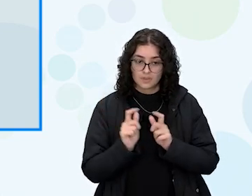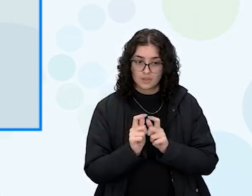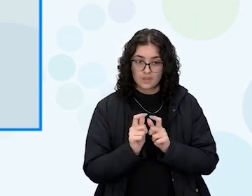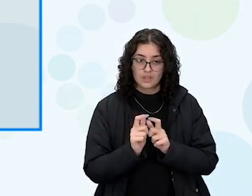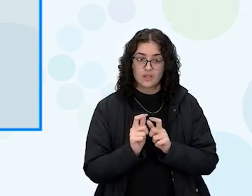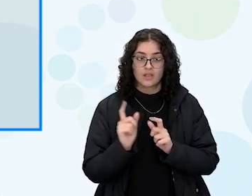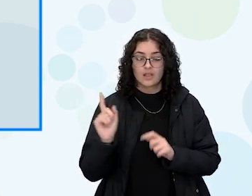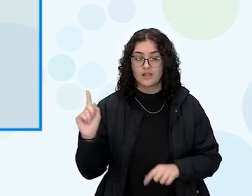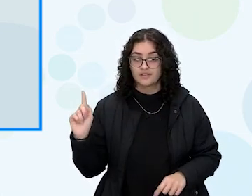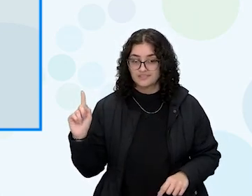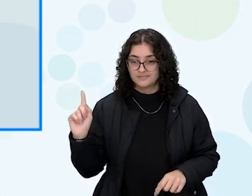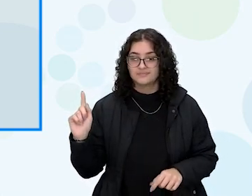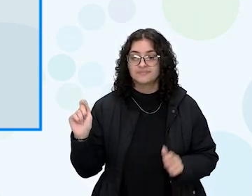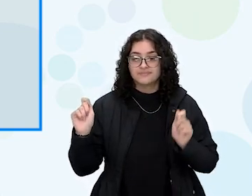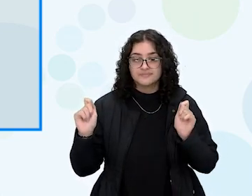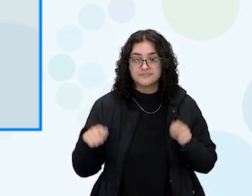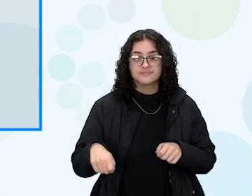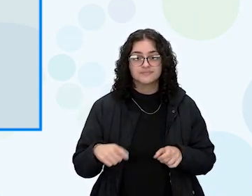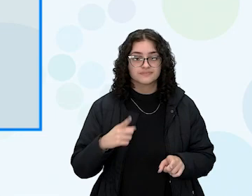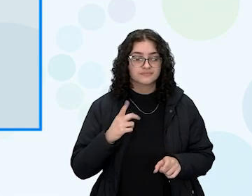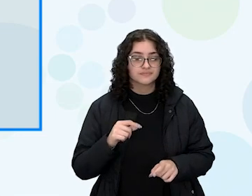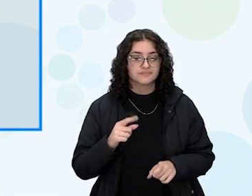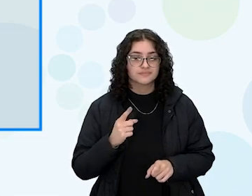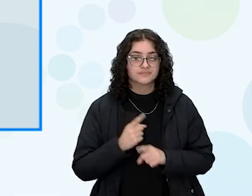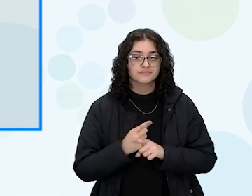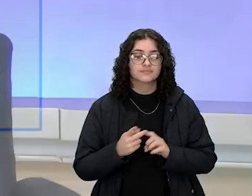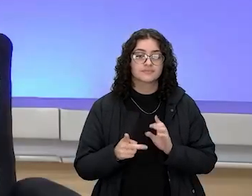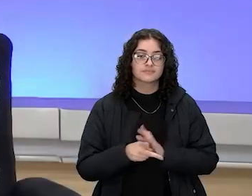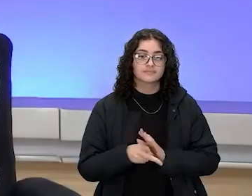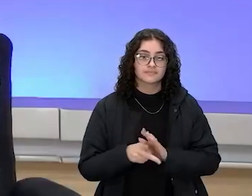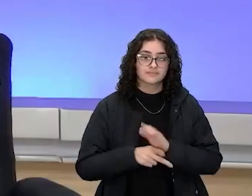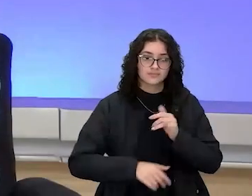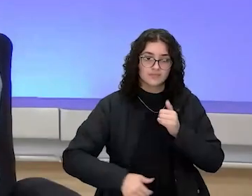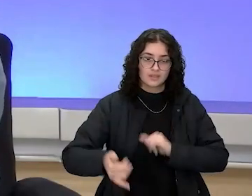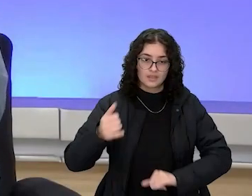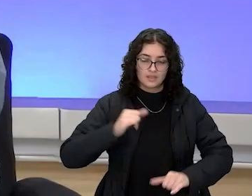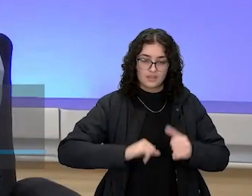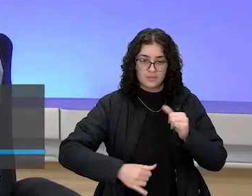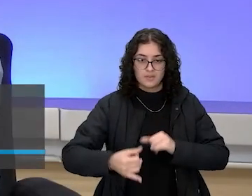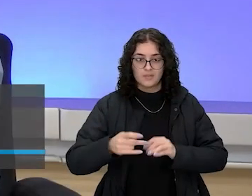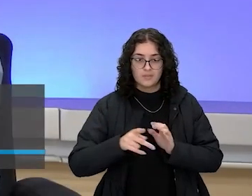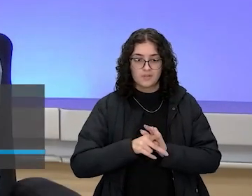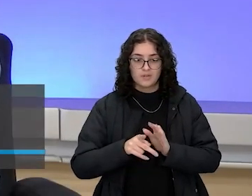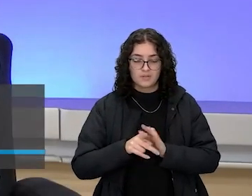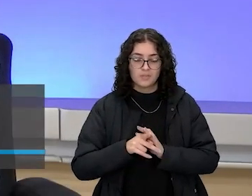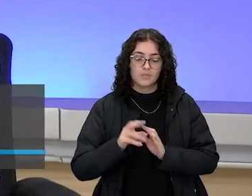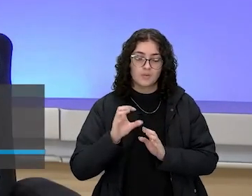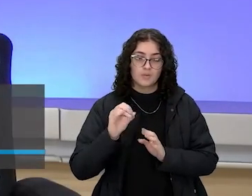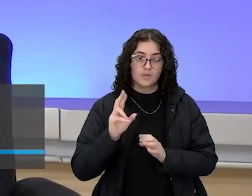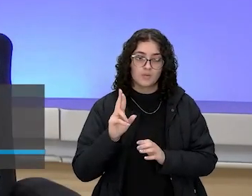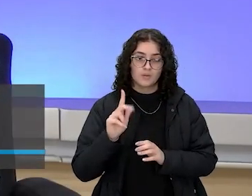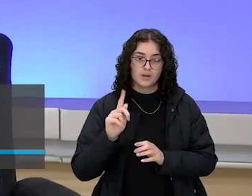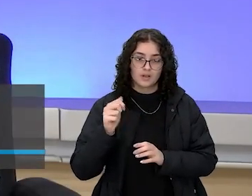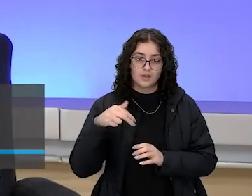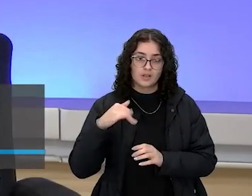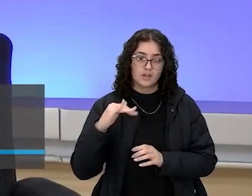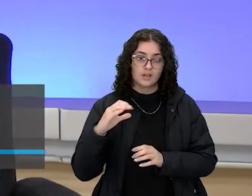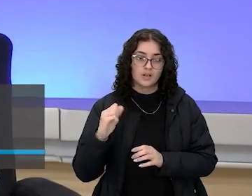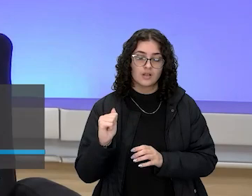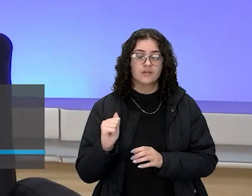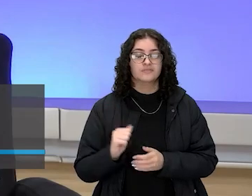ampla, que inclusive pode ser incorporada dentro da química orgânica, quando você não fala de substâncias